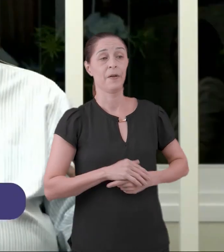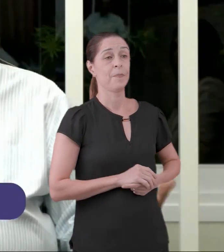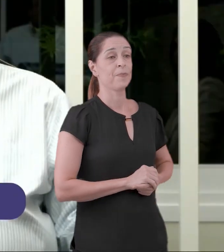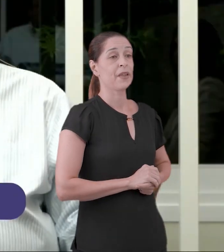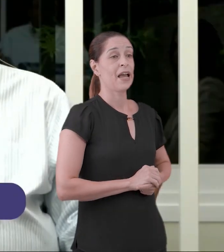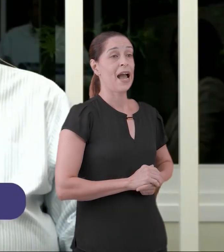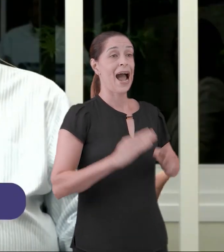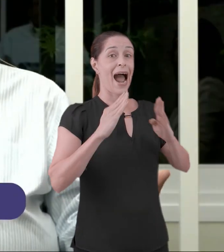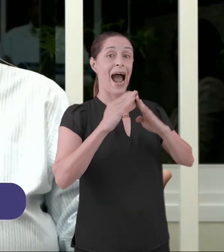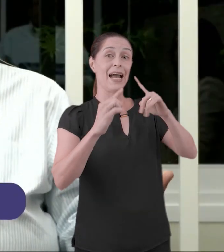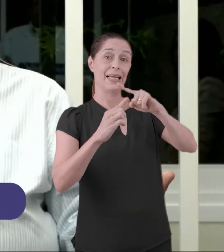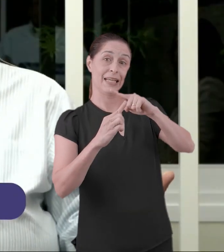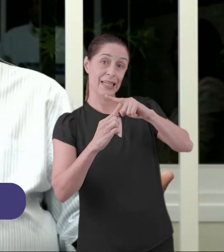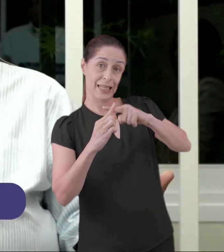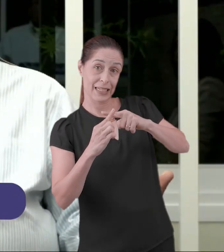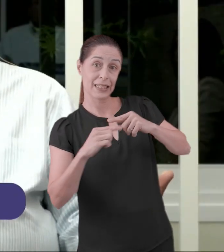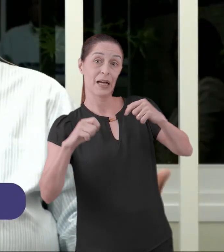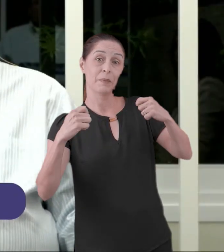Essa é a nossa missão.